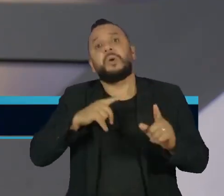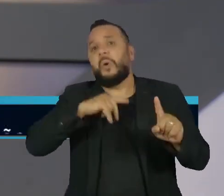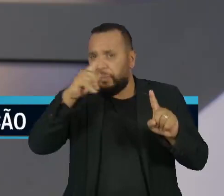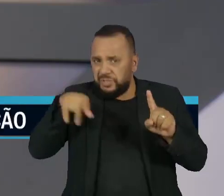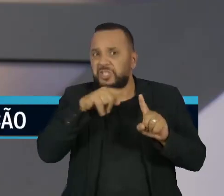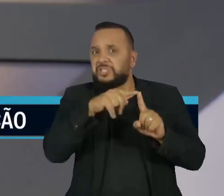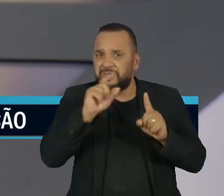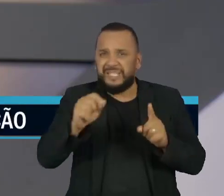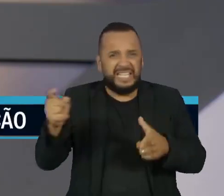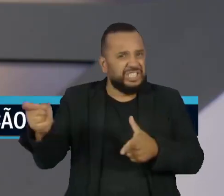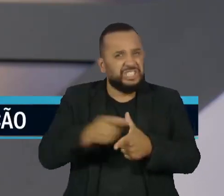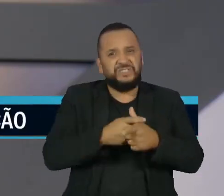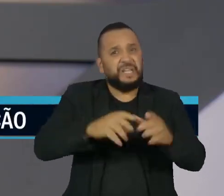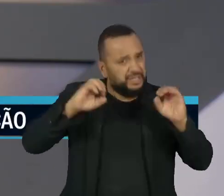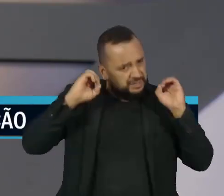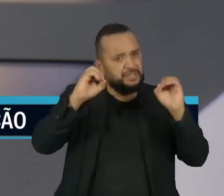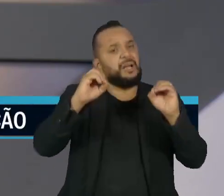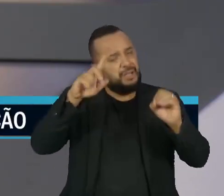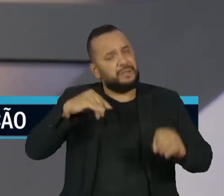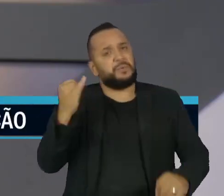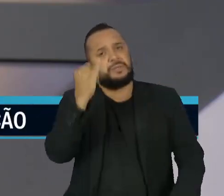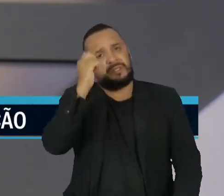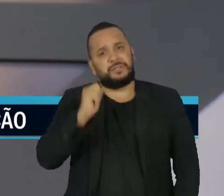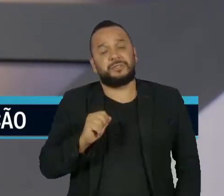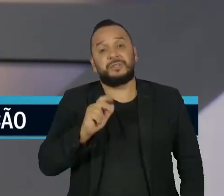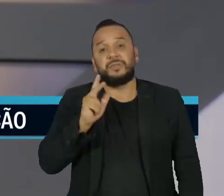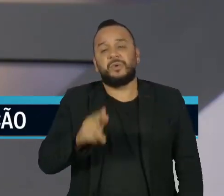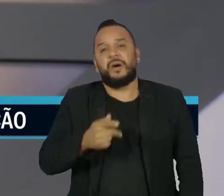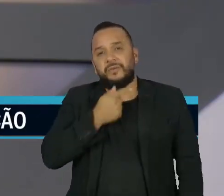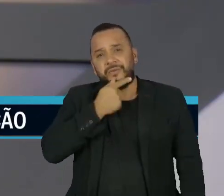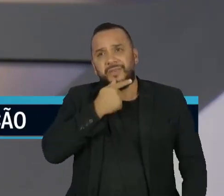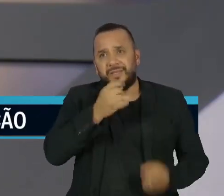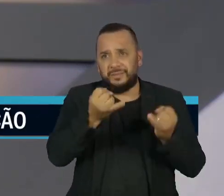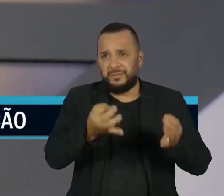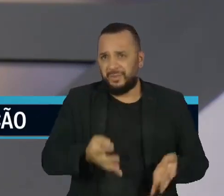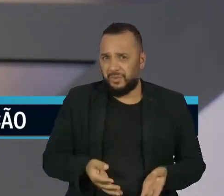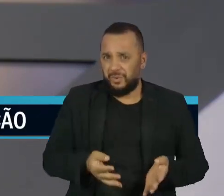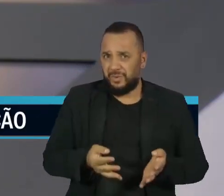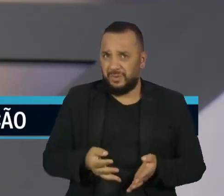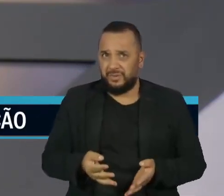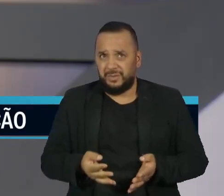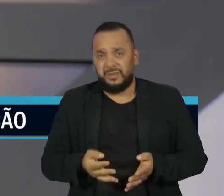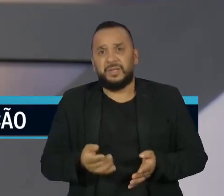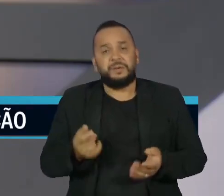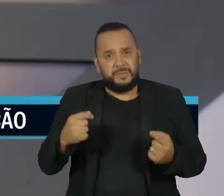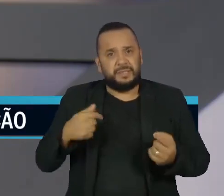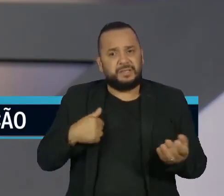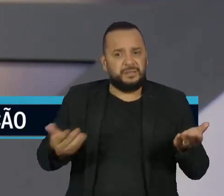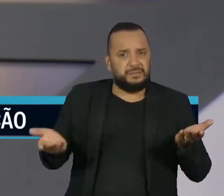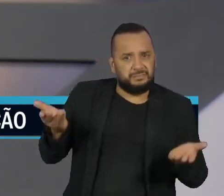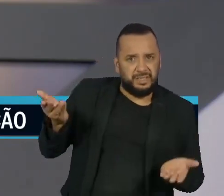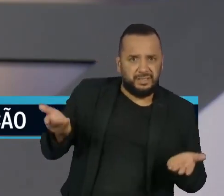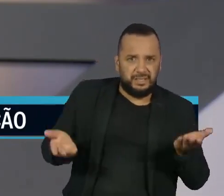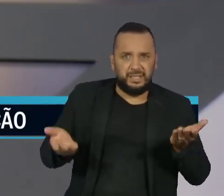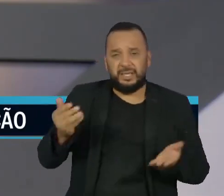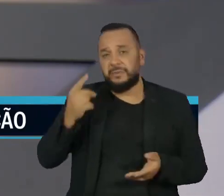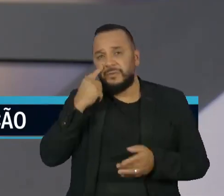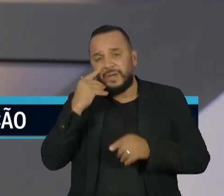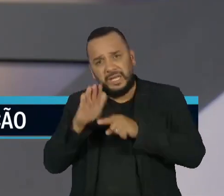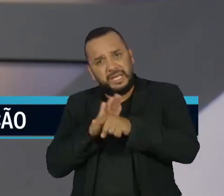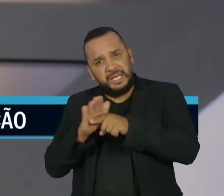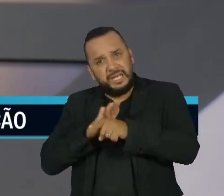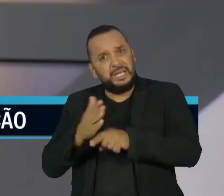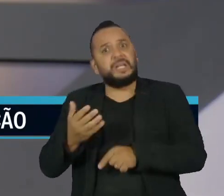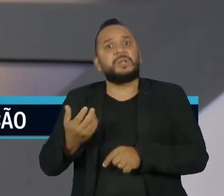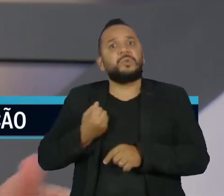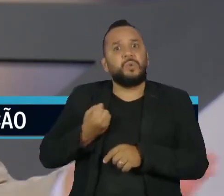para tentar compensar. Como falou o Vila, será que vale a pena, não vale a pena, tem um balanço, tem os dados, vamos pegar os números, vamos dissecar esses